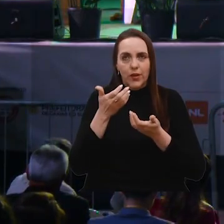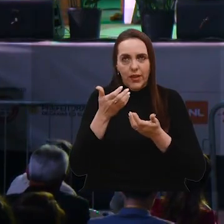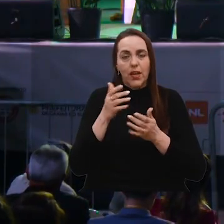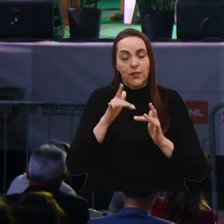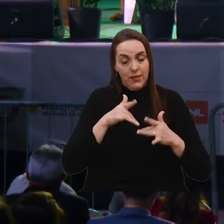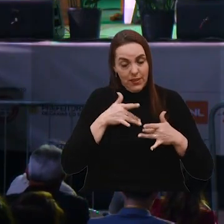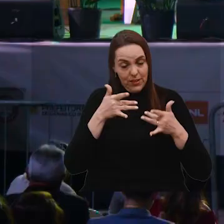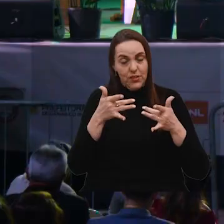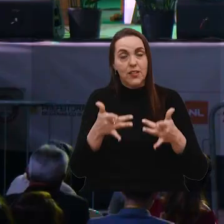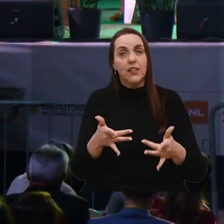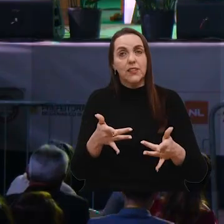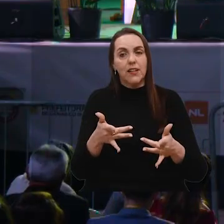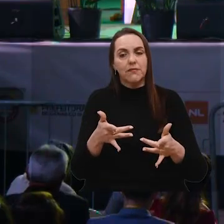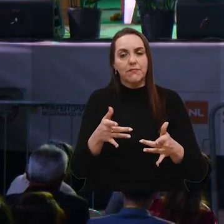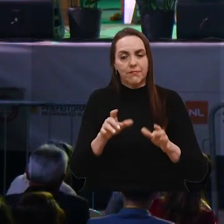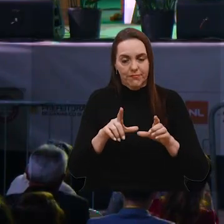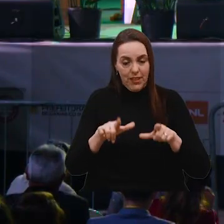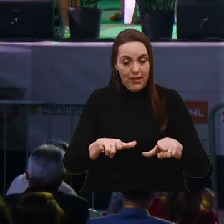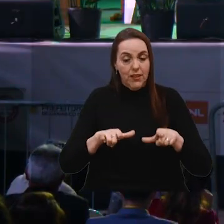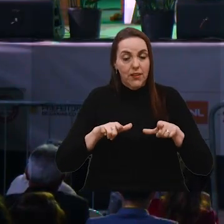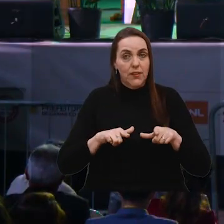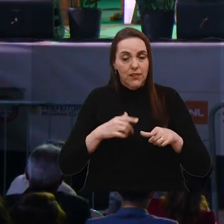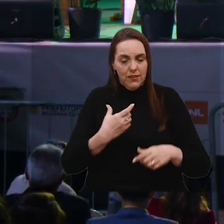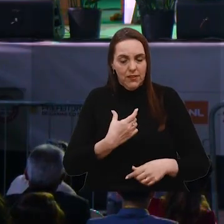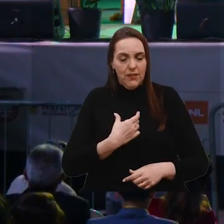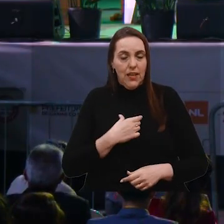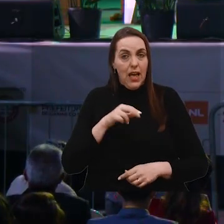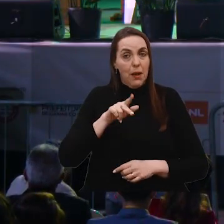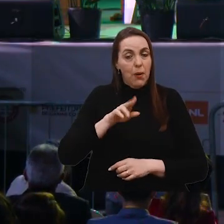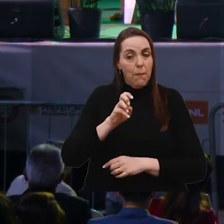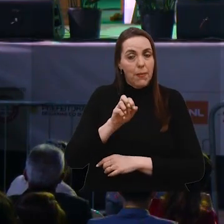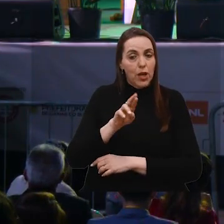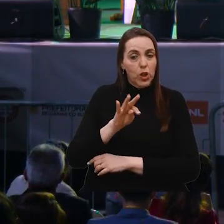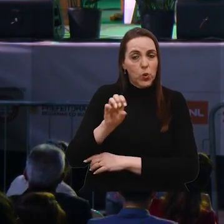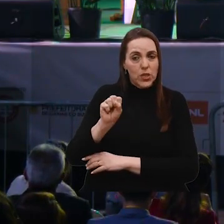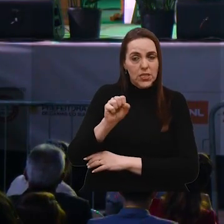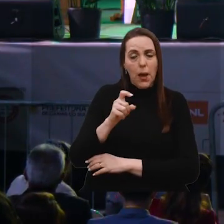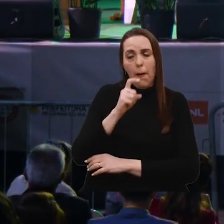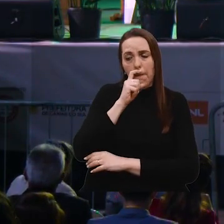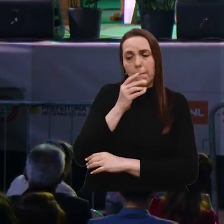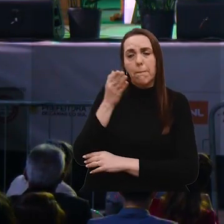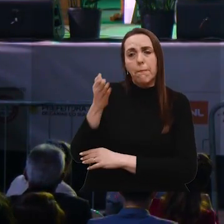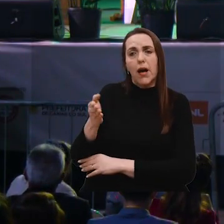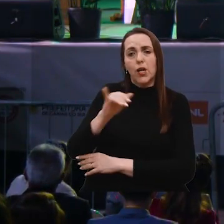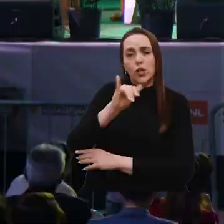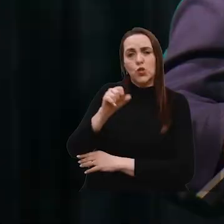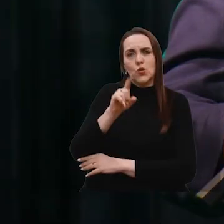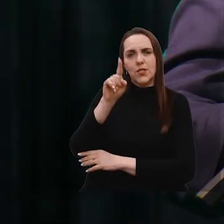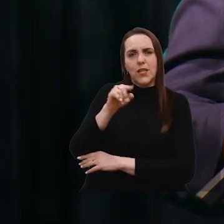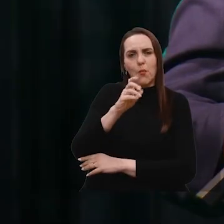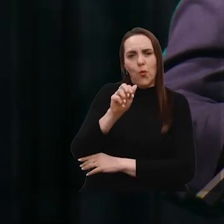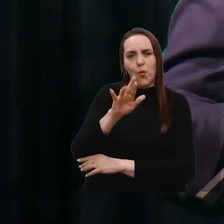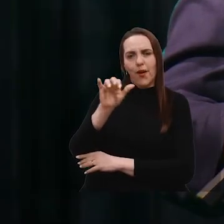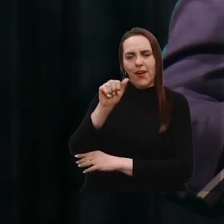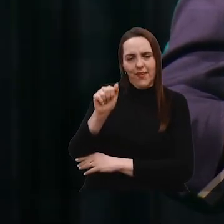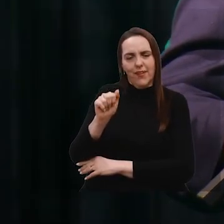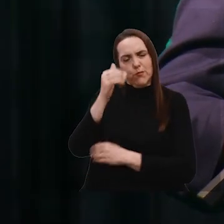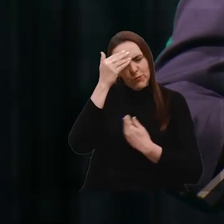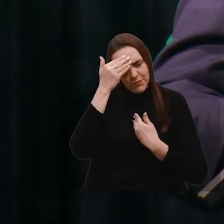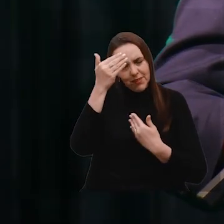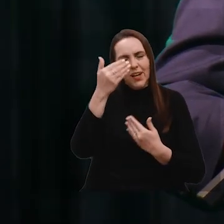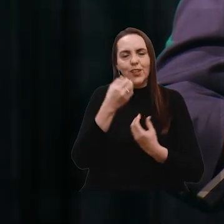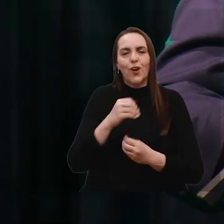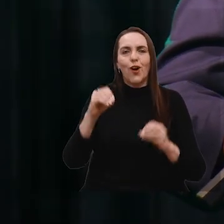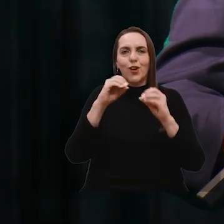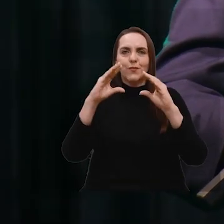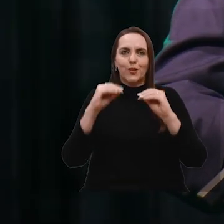obrigado, hoje eu quero dedicar essa comenda, irmãos Bertucci, ao meu pai, José Bueira. Muito obrigado e